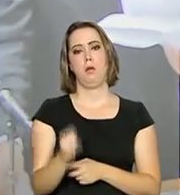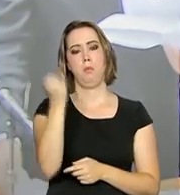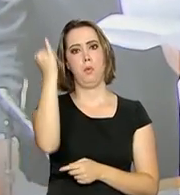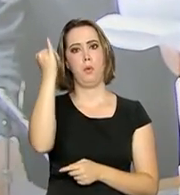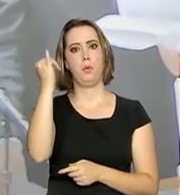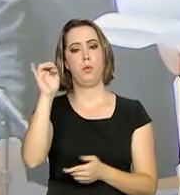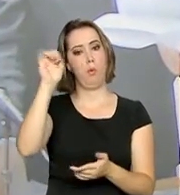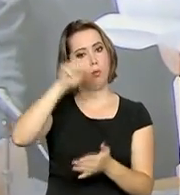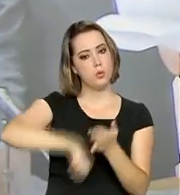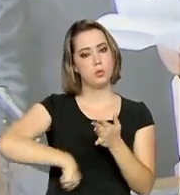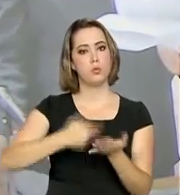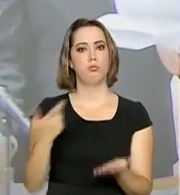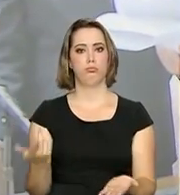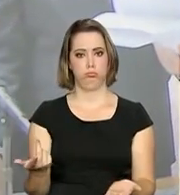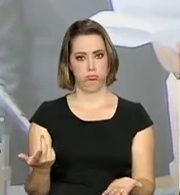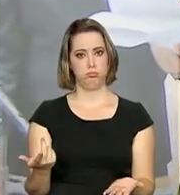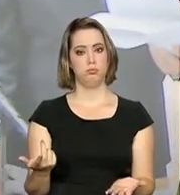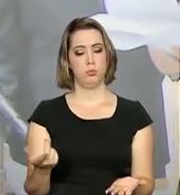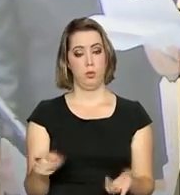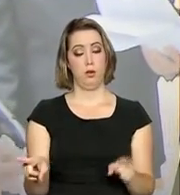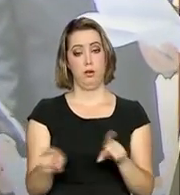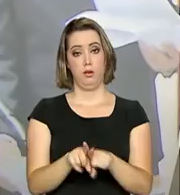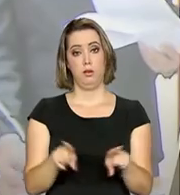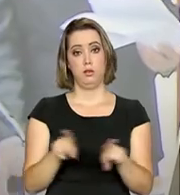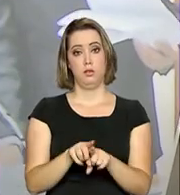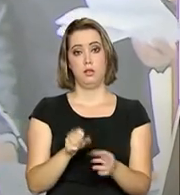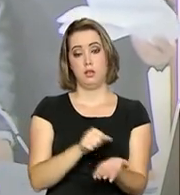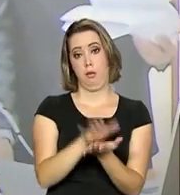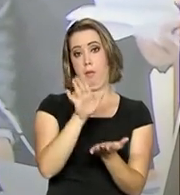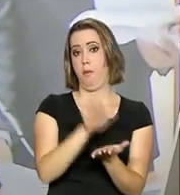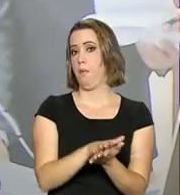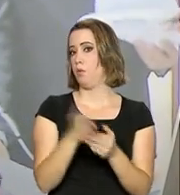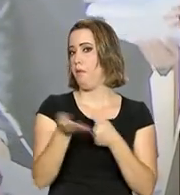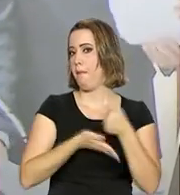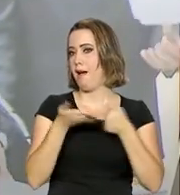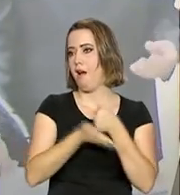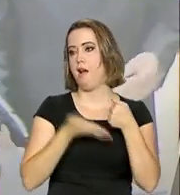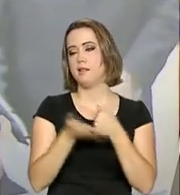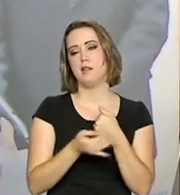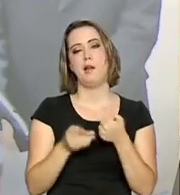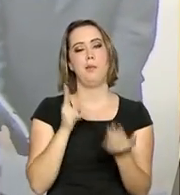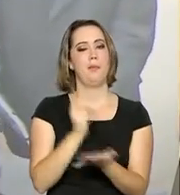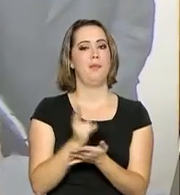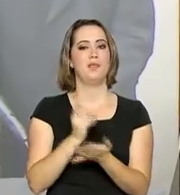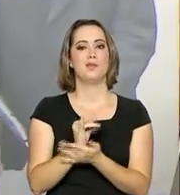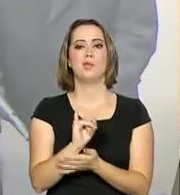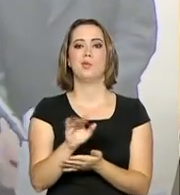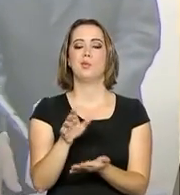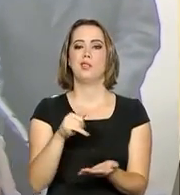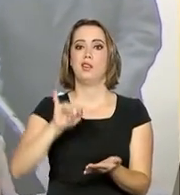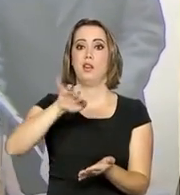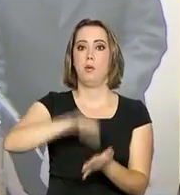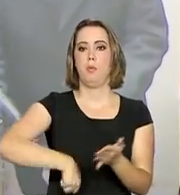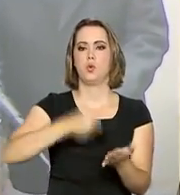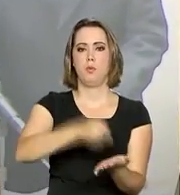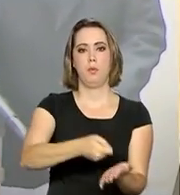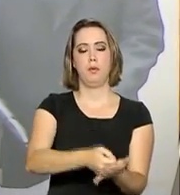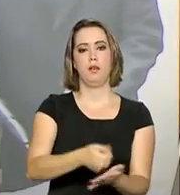uma multa alta, e uma multa mínima, mesmo para quem não tem imposto a pagar, é